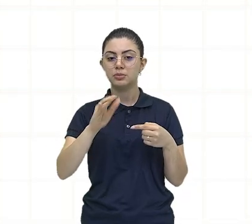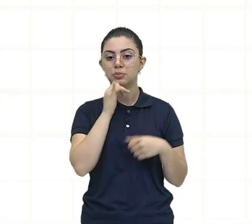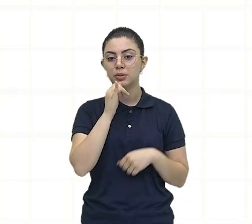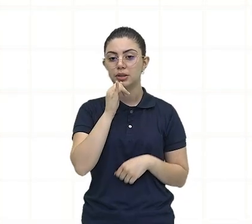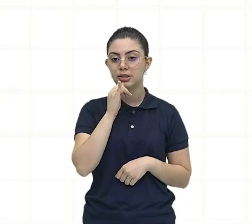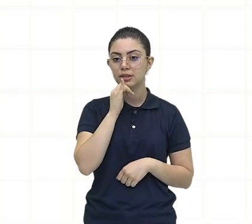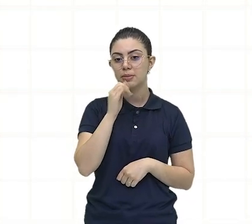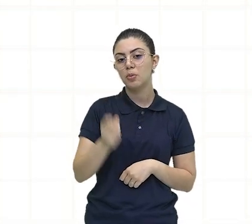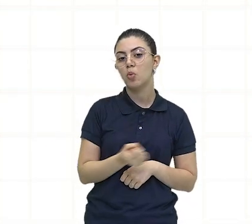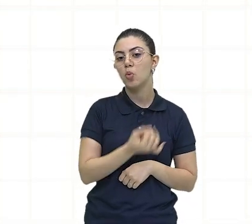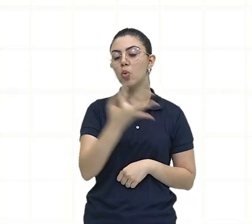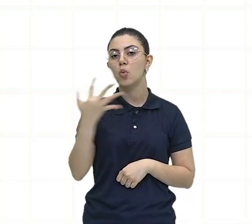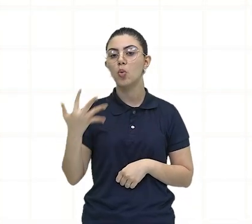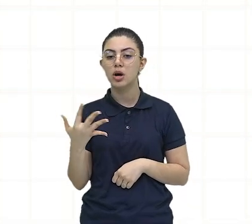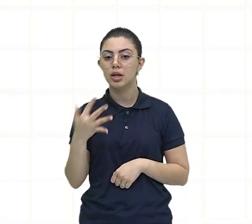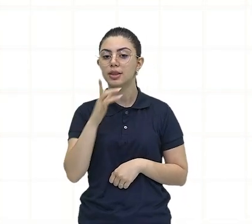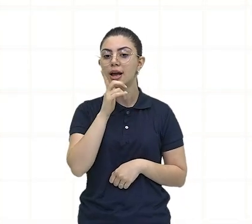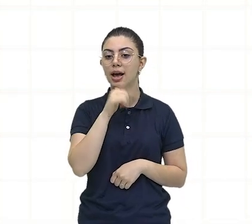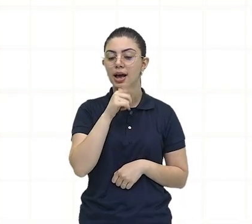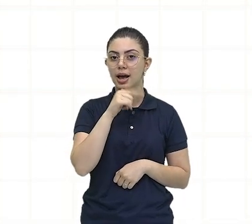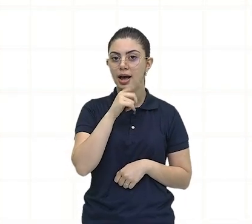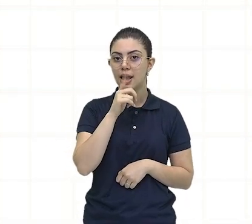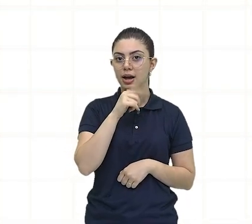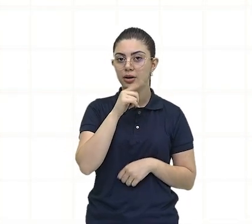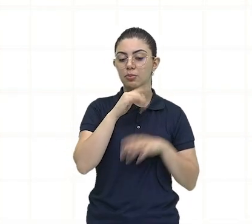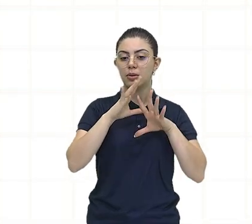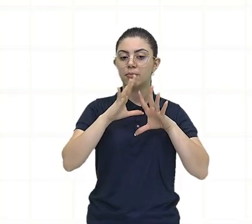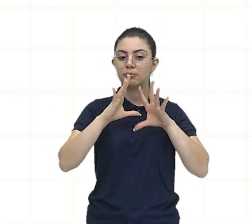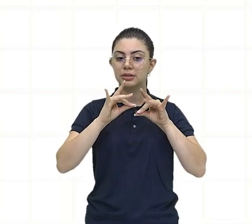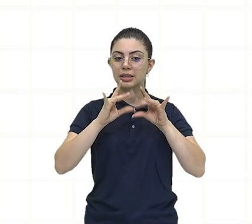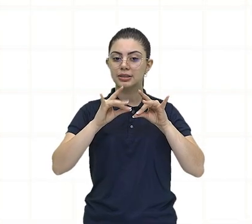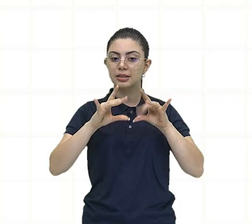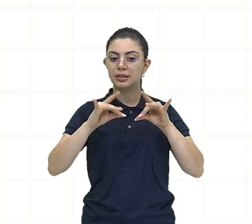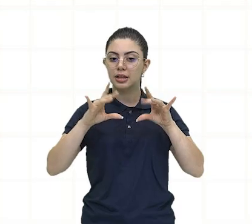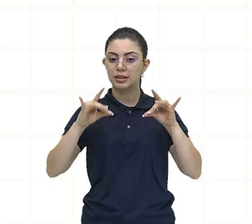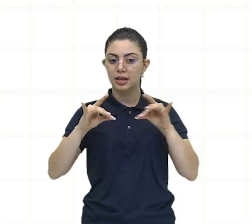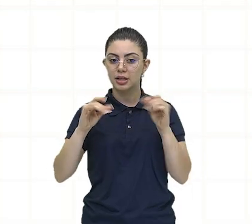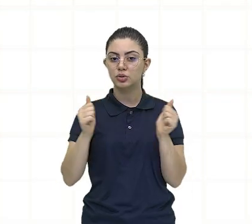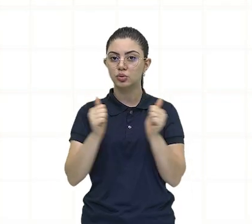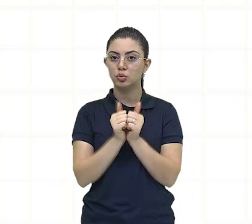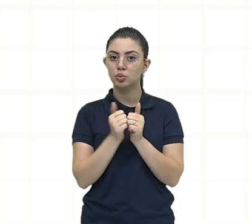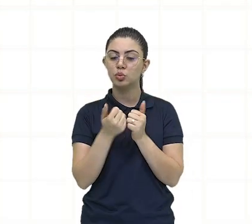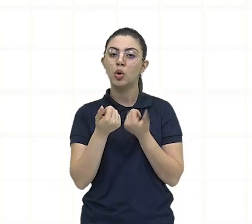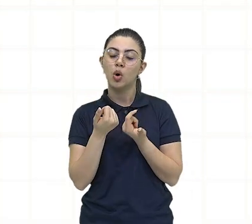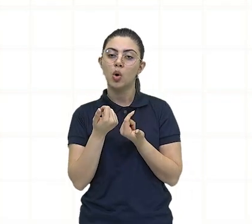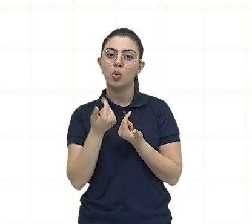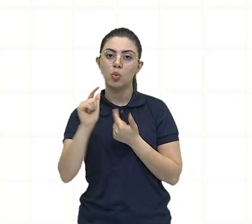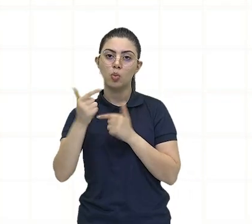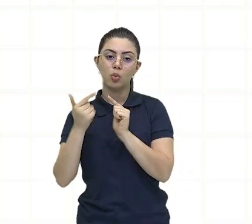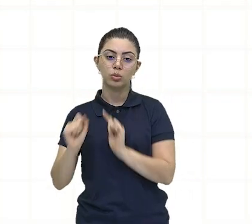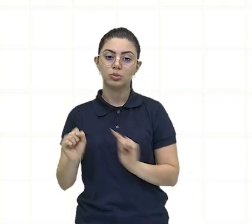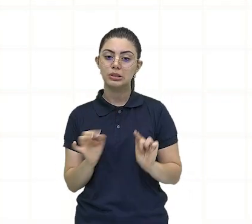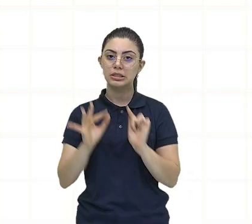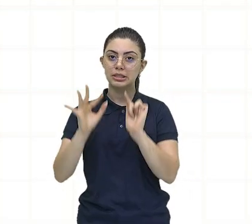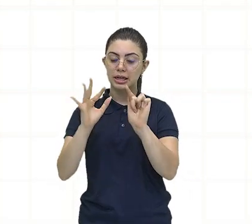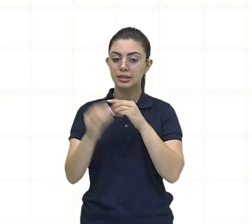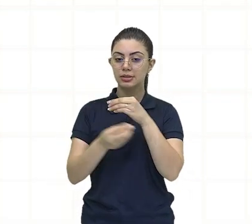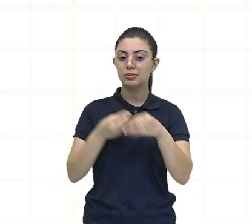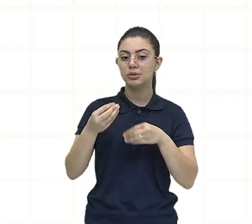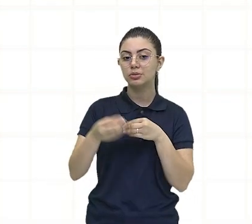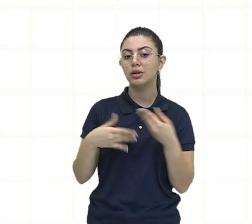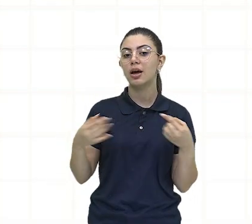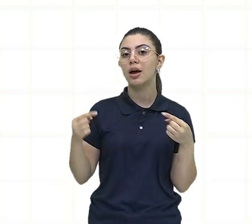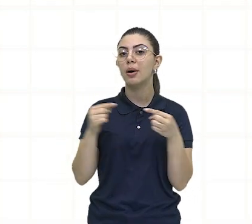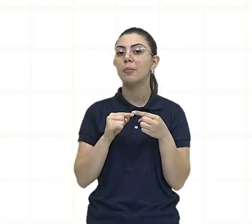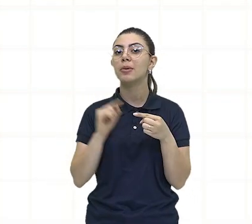está retida, né, na sua composição junto com outros gases na atmosfera, é que a gente vai